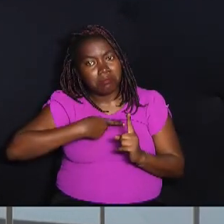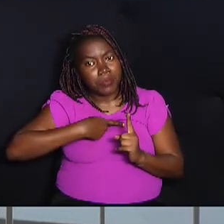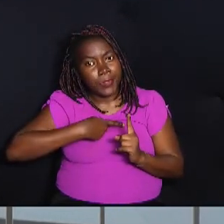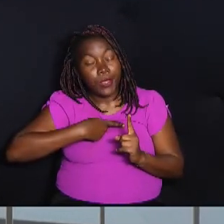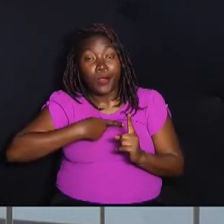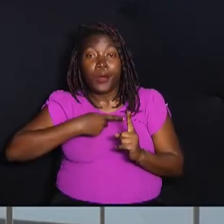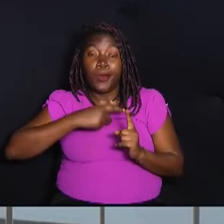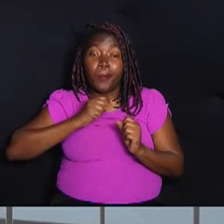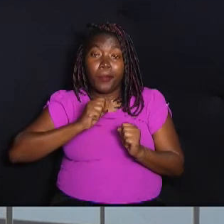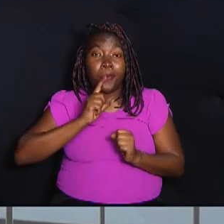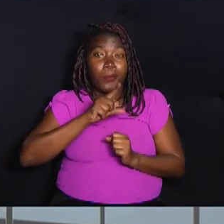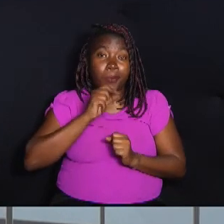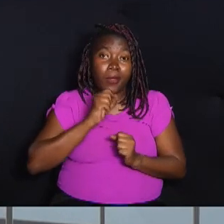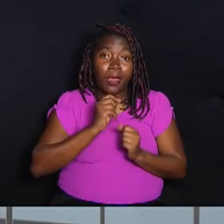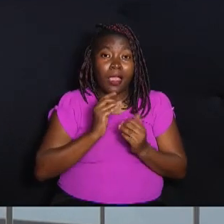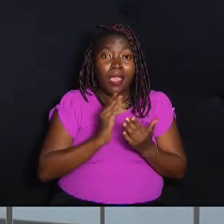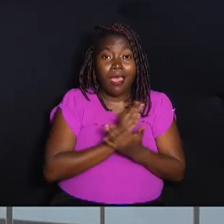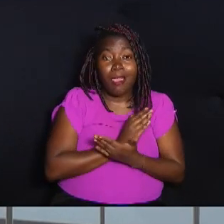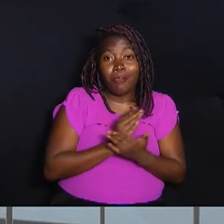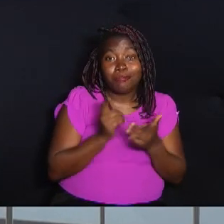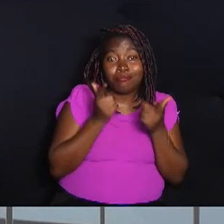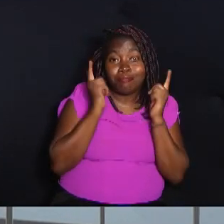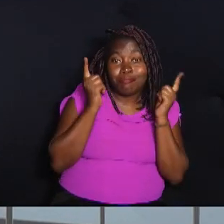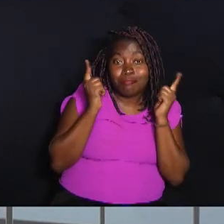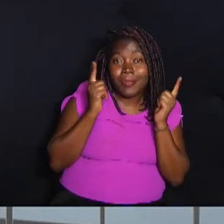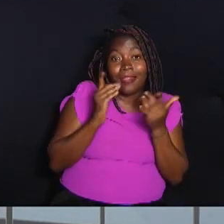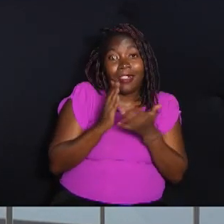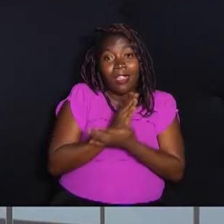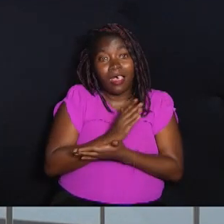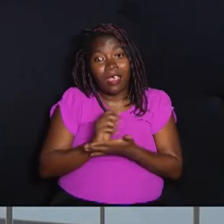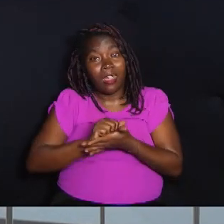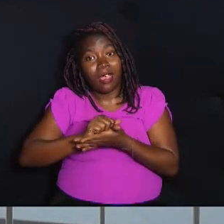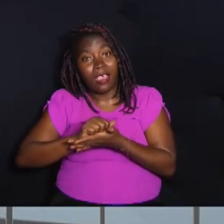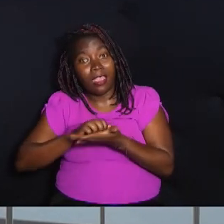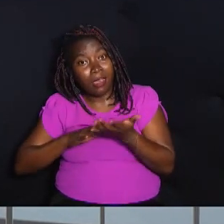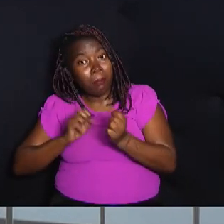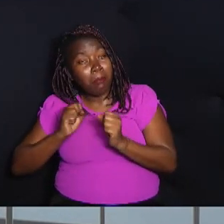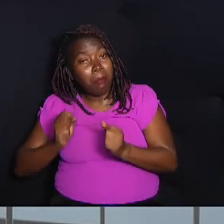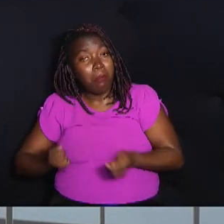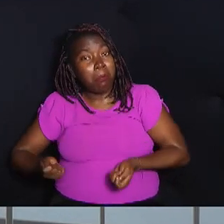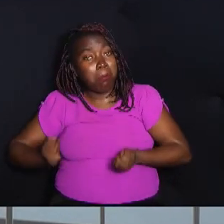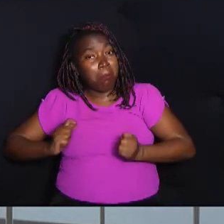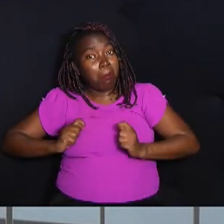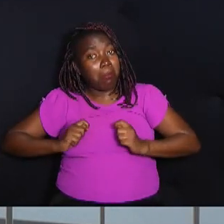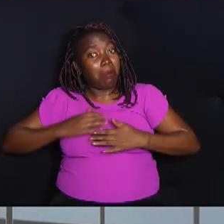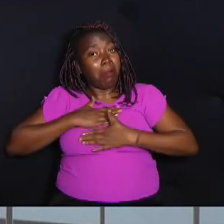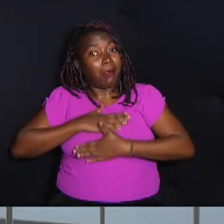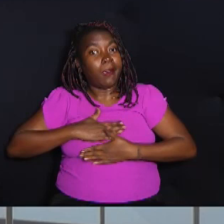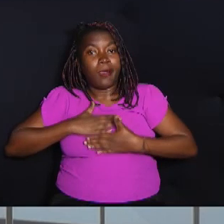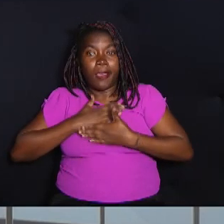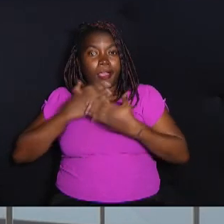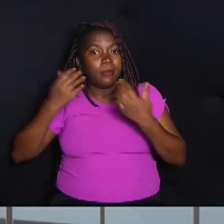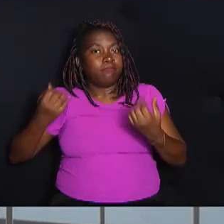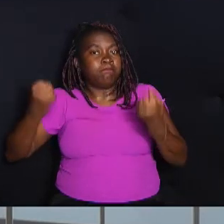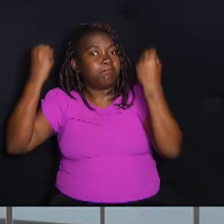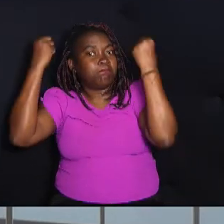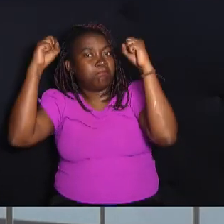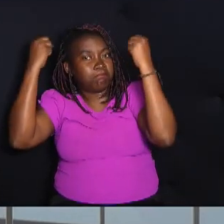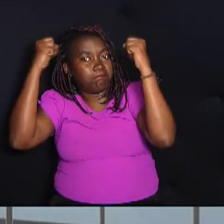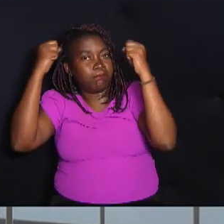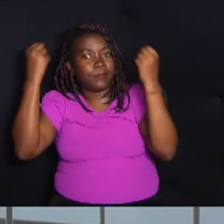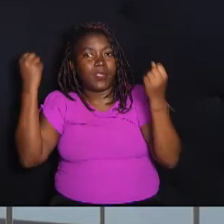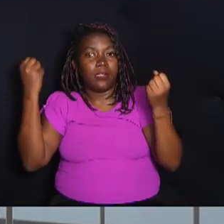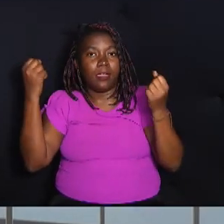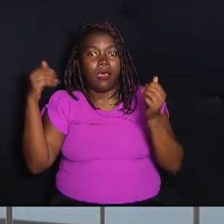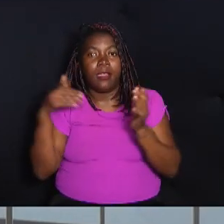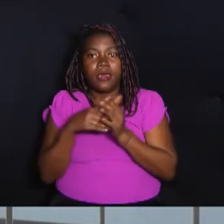podendo escolher alguns hobbies, fazendo algumas atividades que possam fazer bem, desde uma atividade física a uma